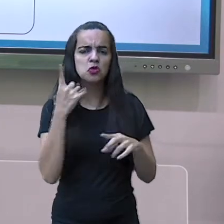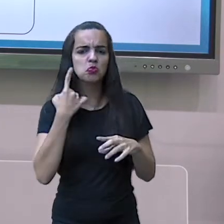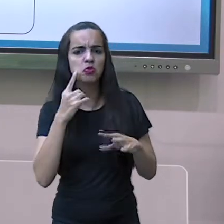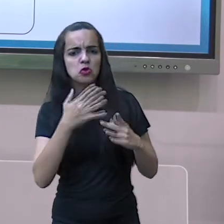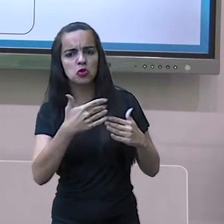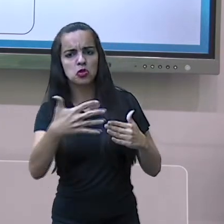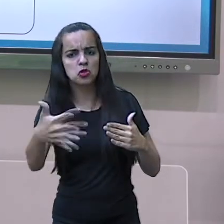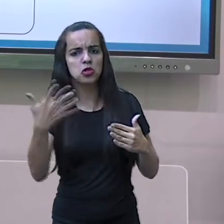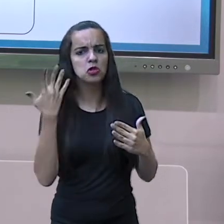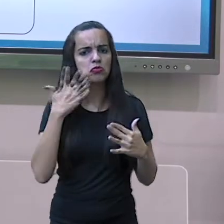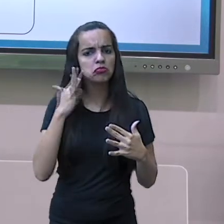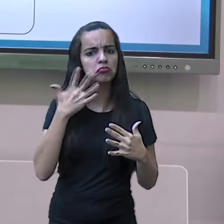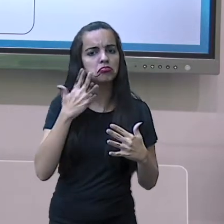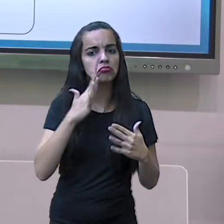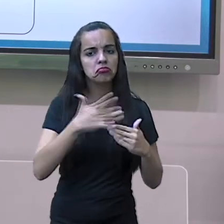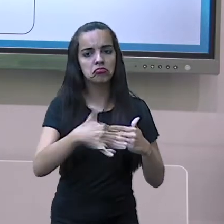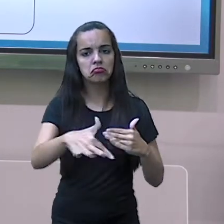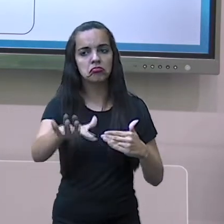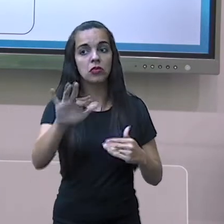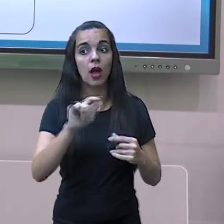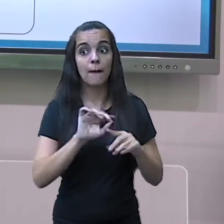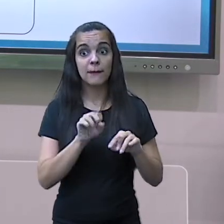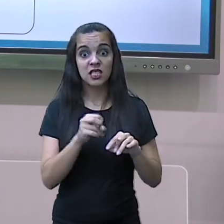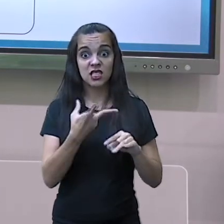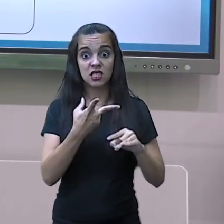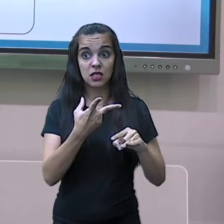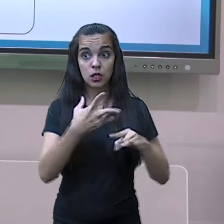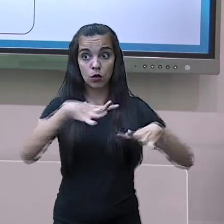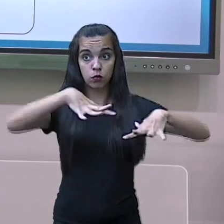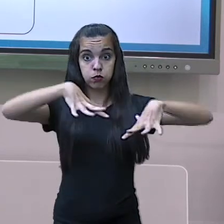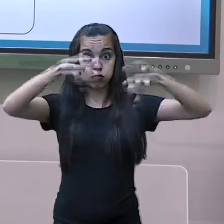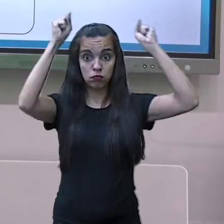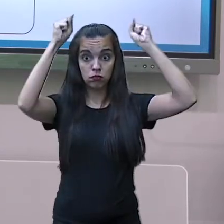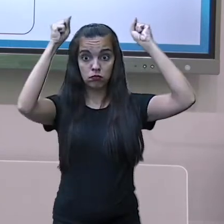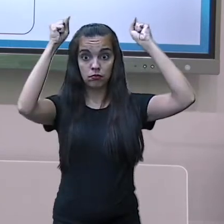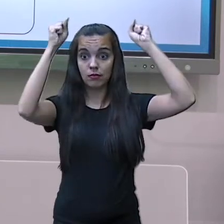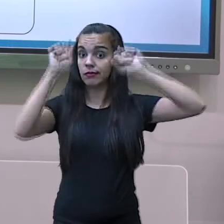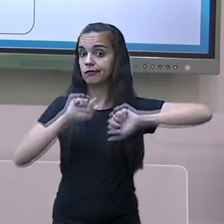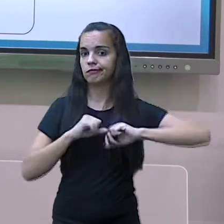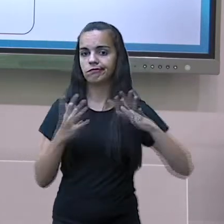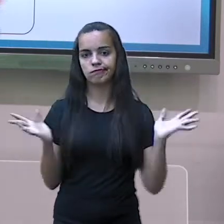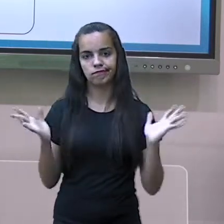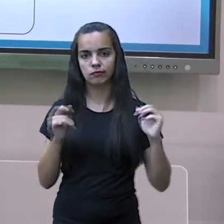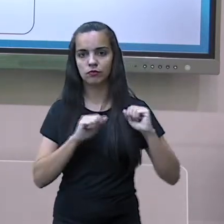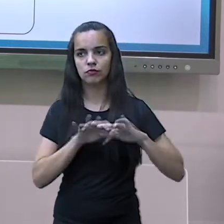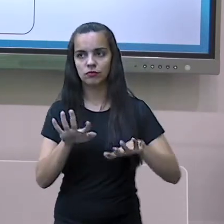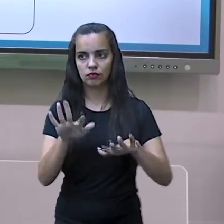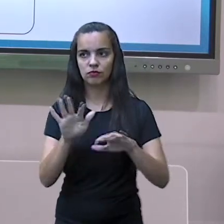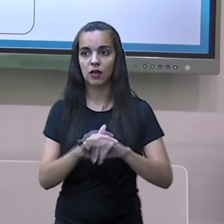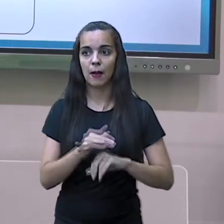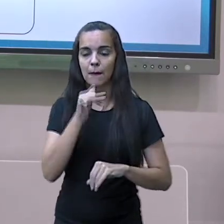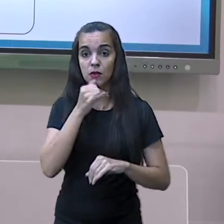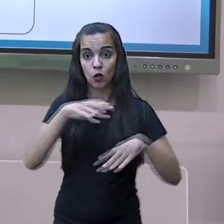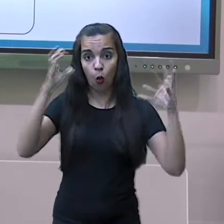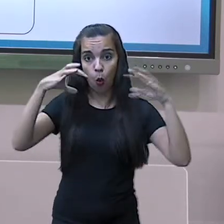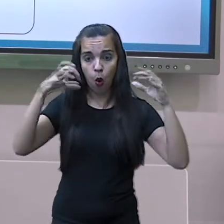da seca, depois ele vai secar. Mas o rio efêmero não, ele vai correr na